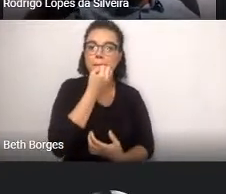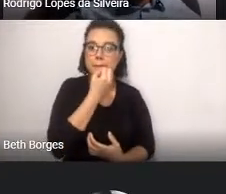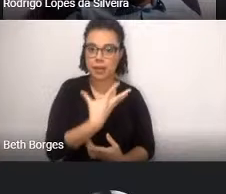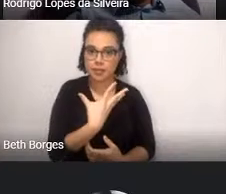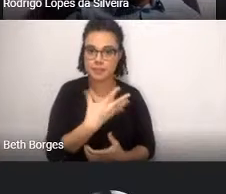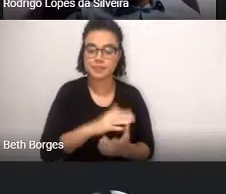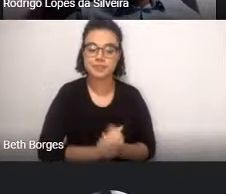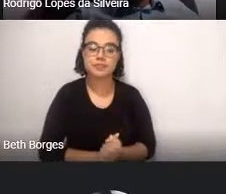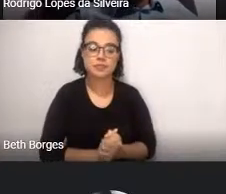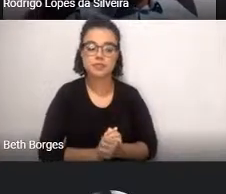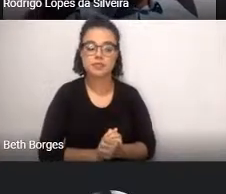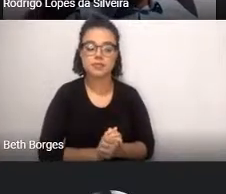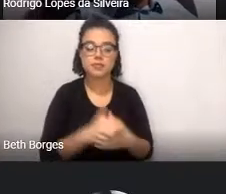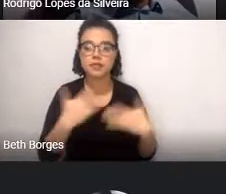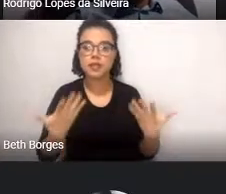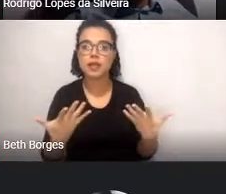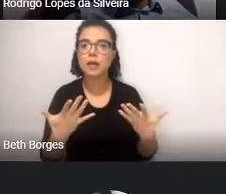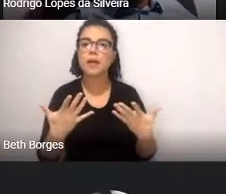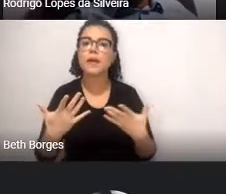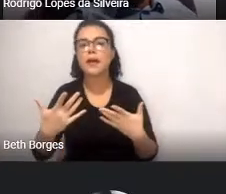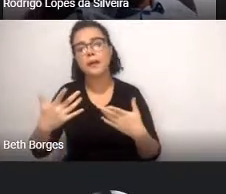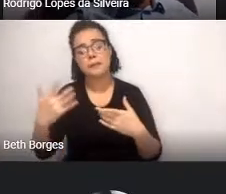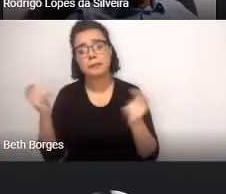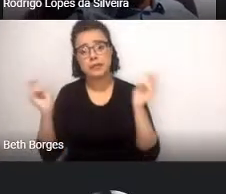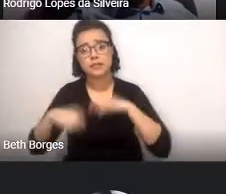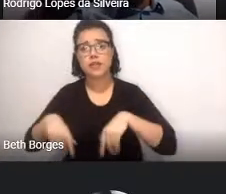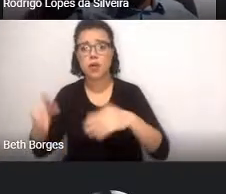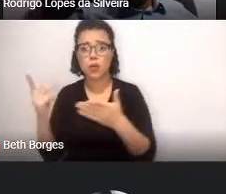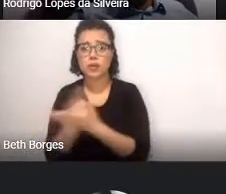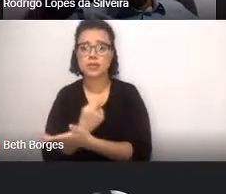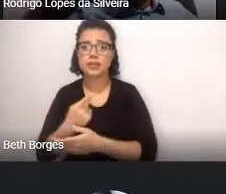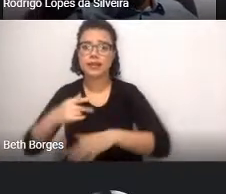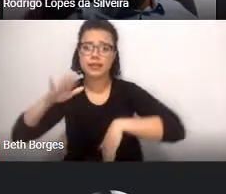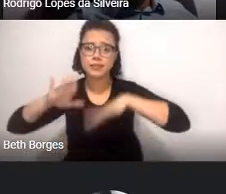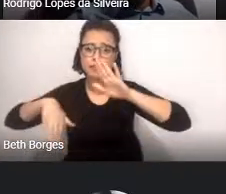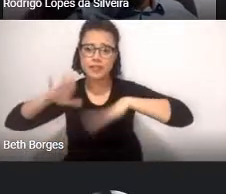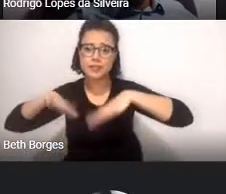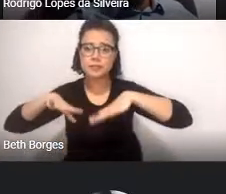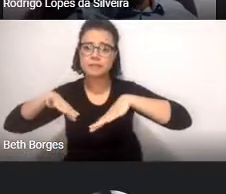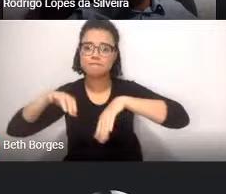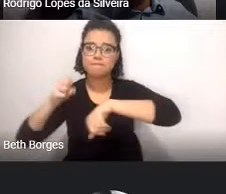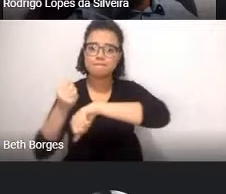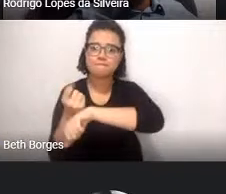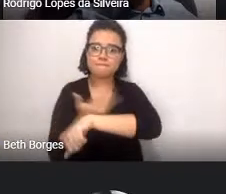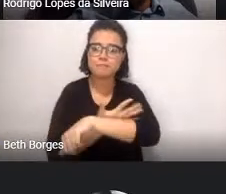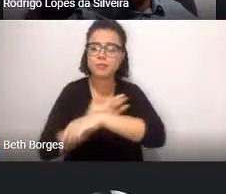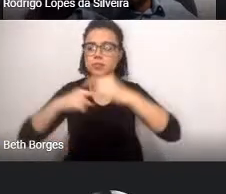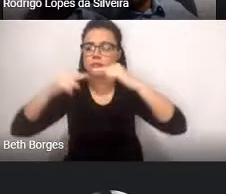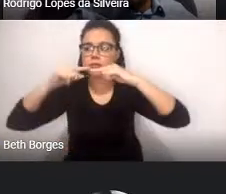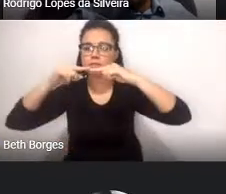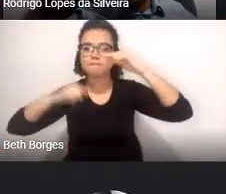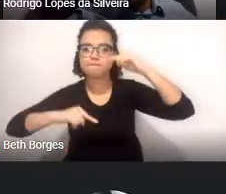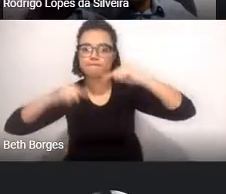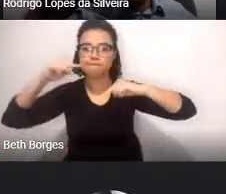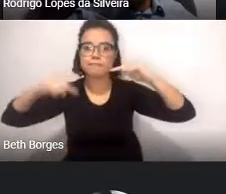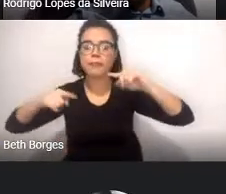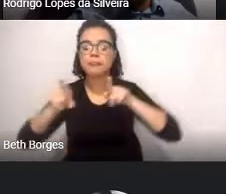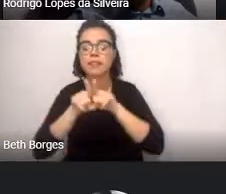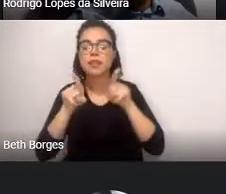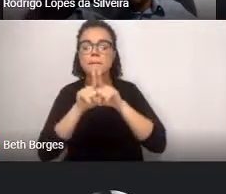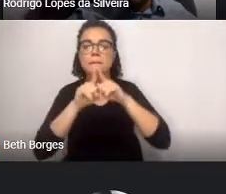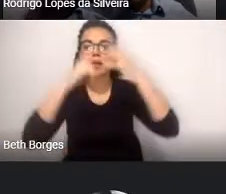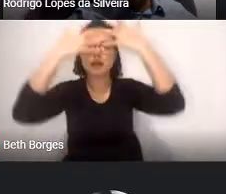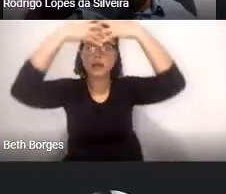com conteúdos disfuncionais em algum momento e também com conteúdos que estão inacessíveis,